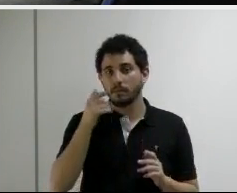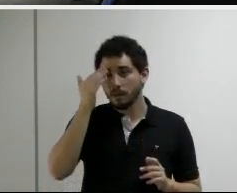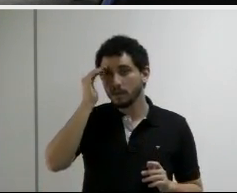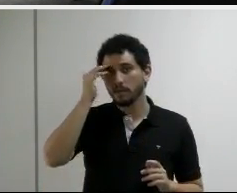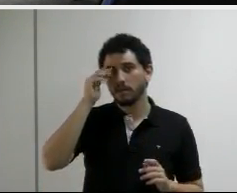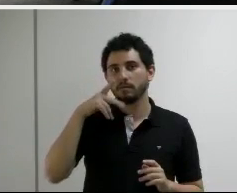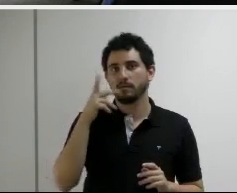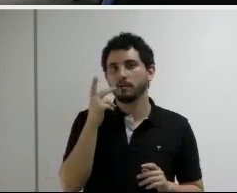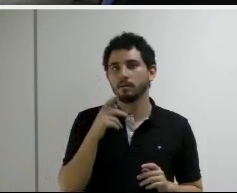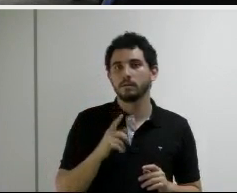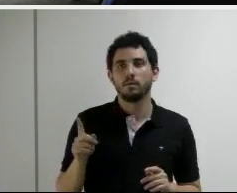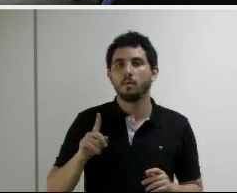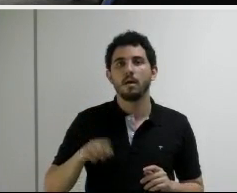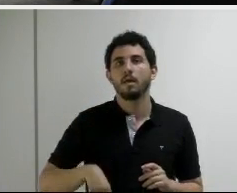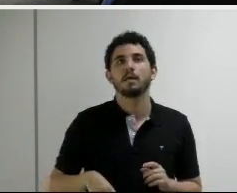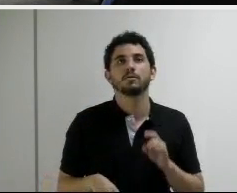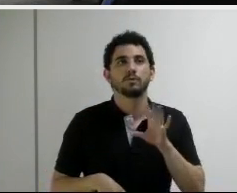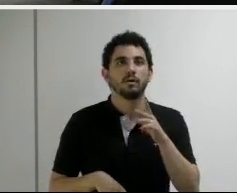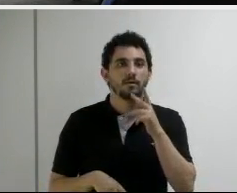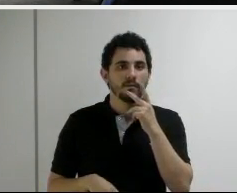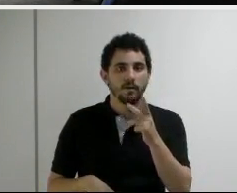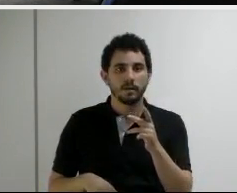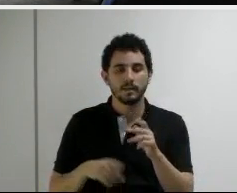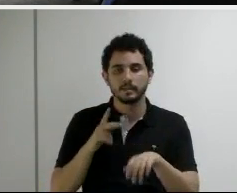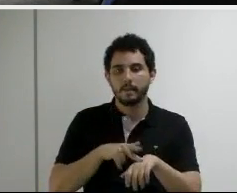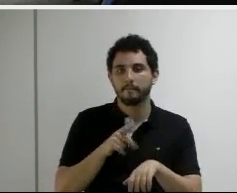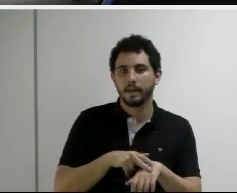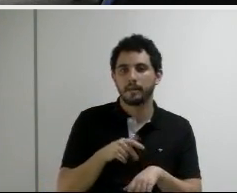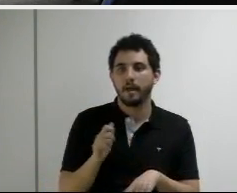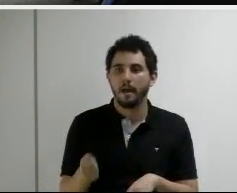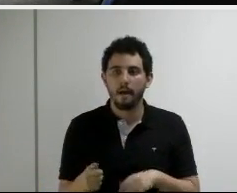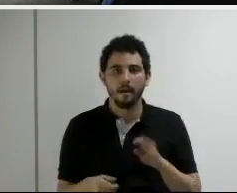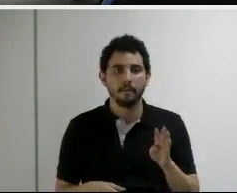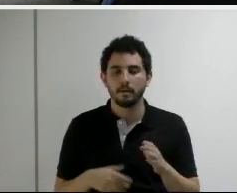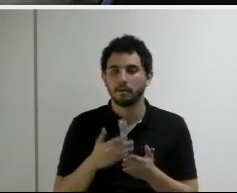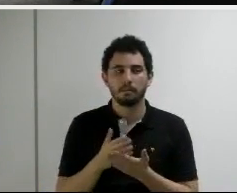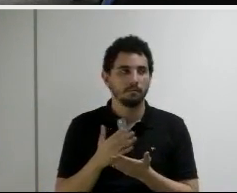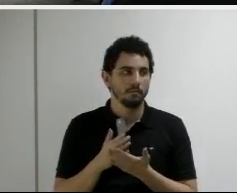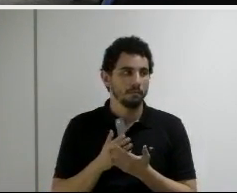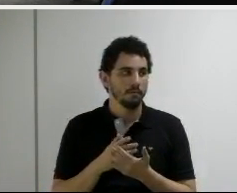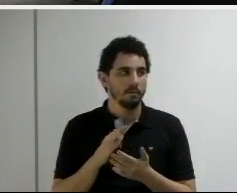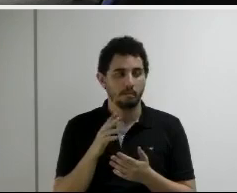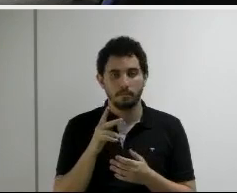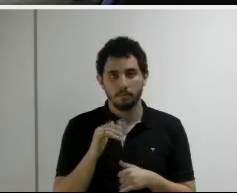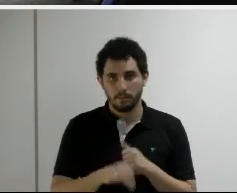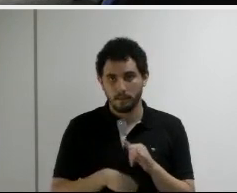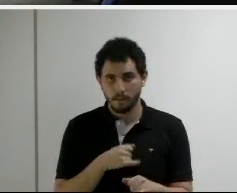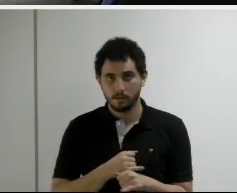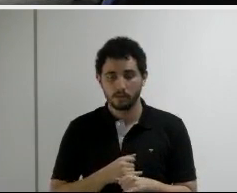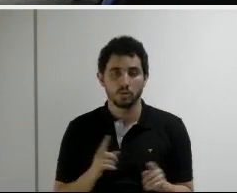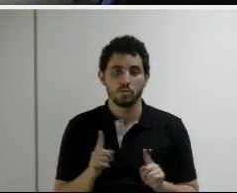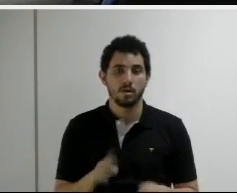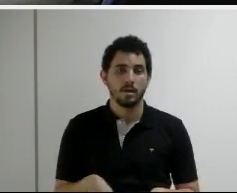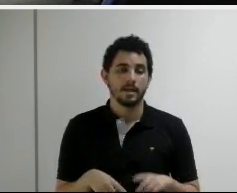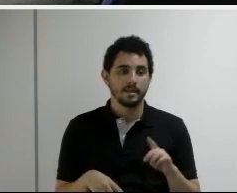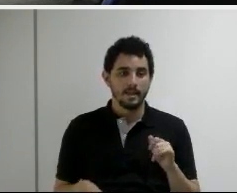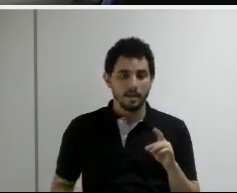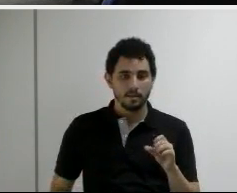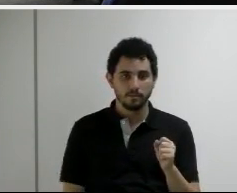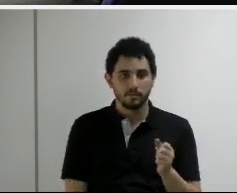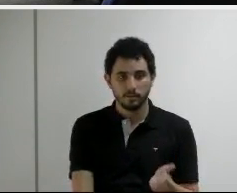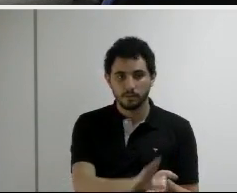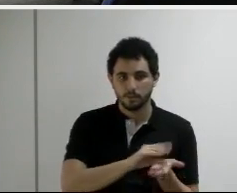falando. Não é só se vai aparecer o anúncio da sapataria A ou da loja B, a hora que você acessa o seu portal favorito. Não é se esses dados, quando